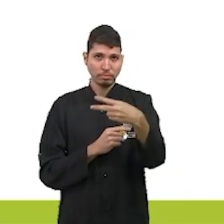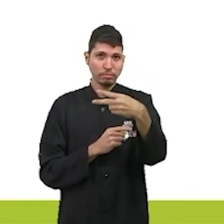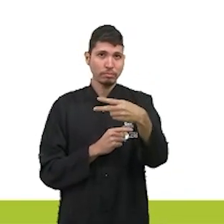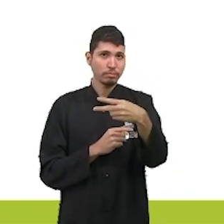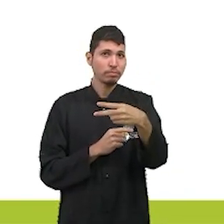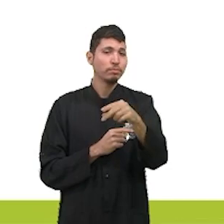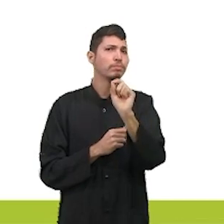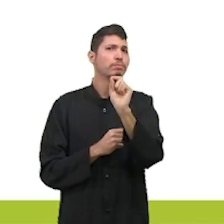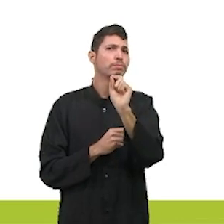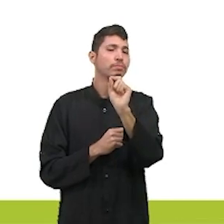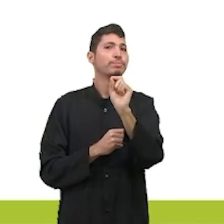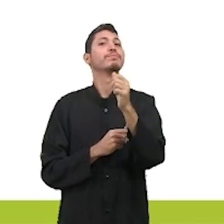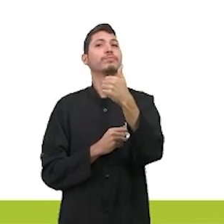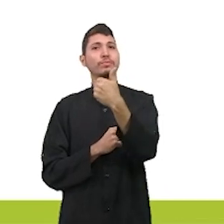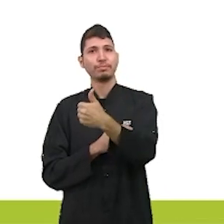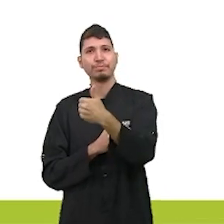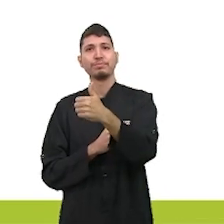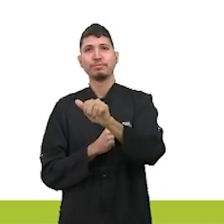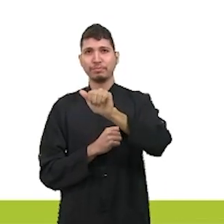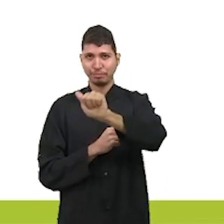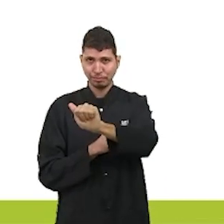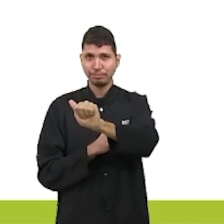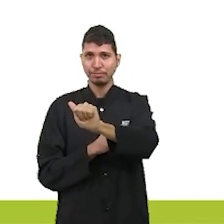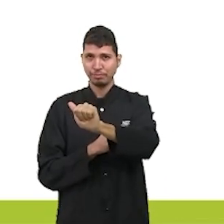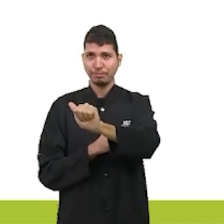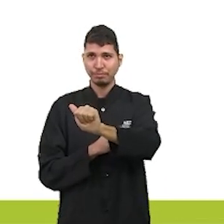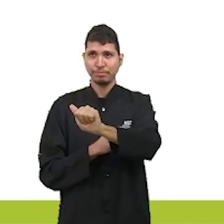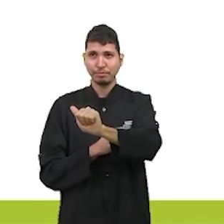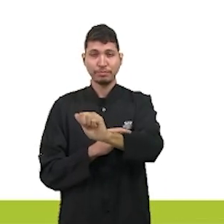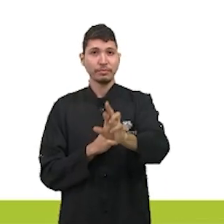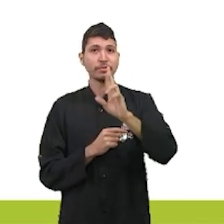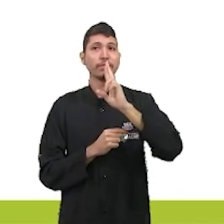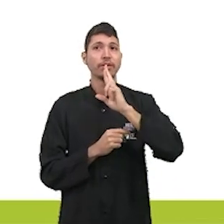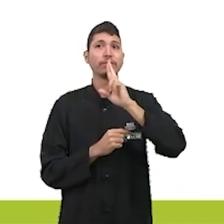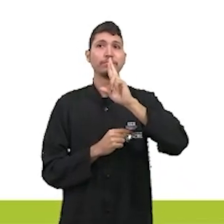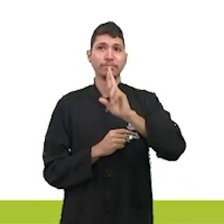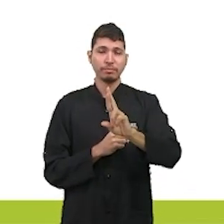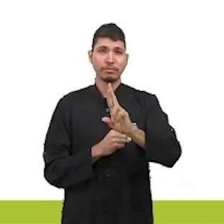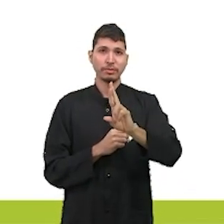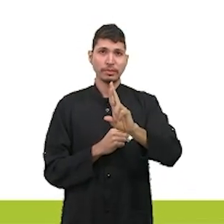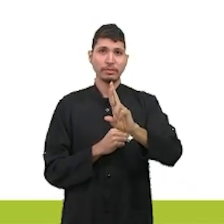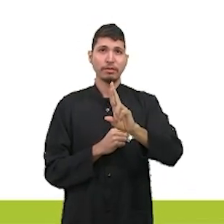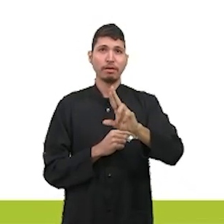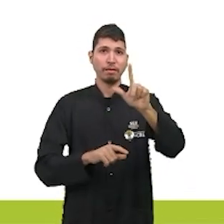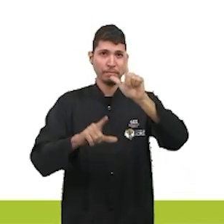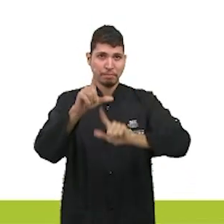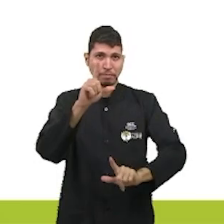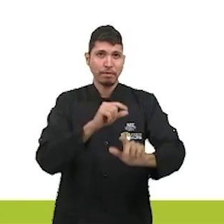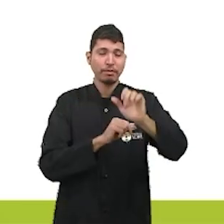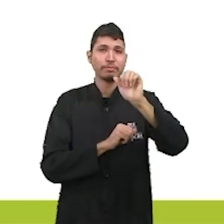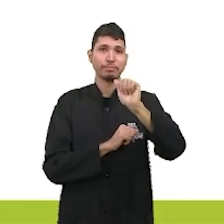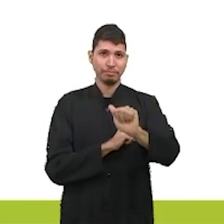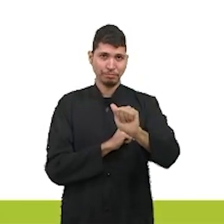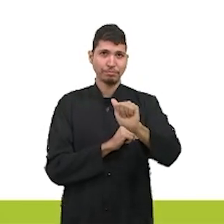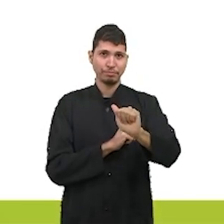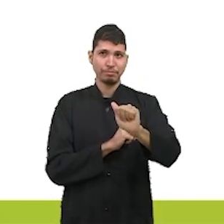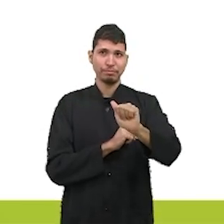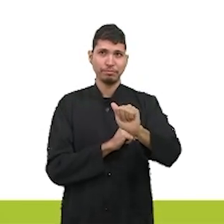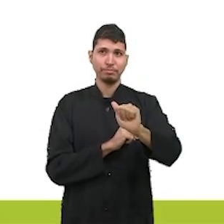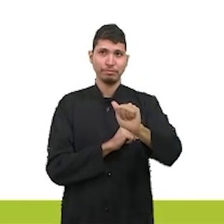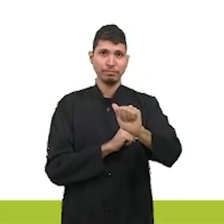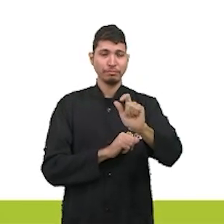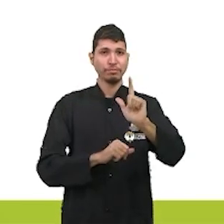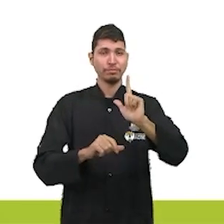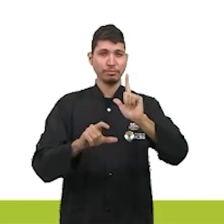quê? 1 ampere, tá? Então, a minha resposta é a letra A. Observe que as alternativas